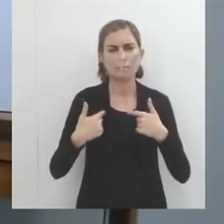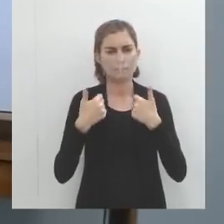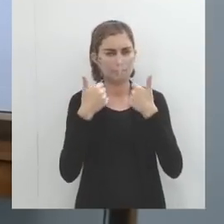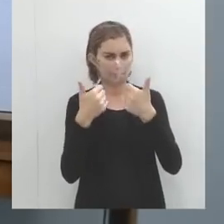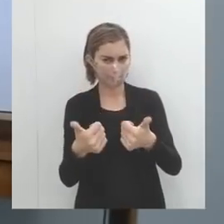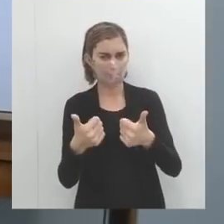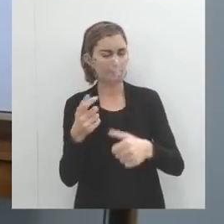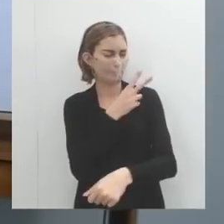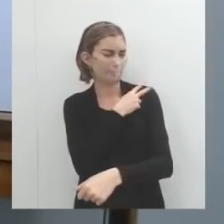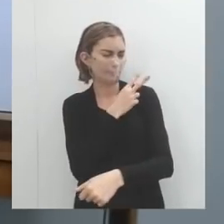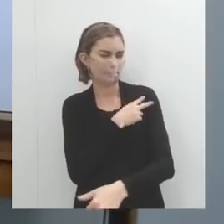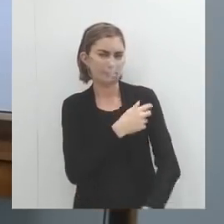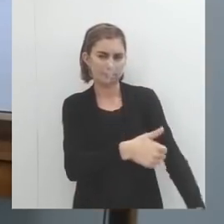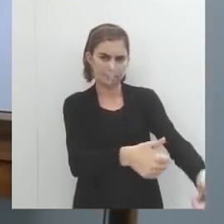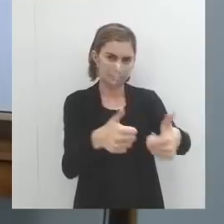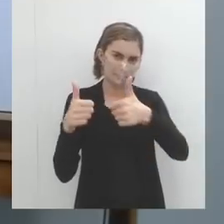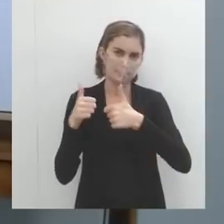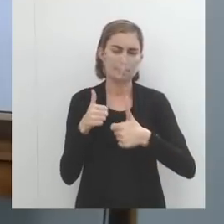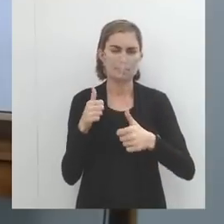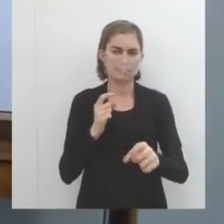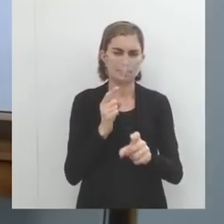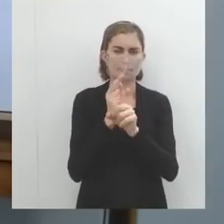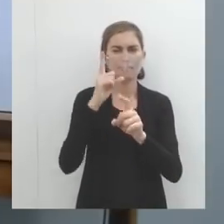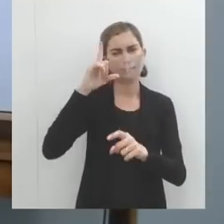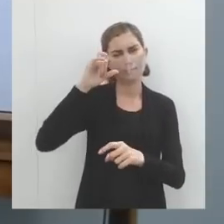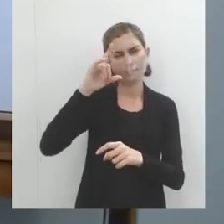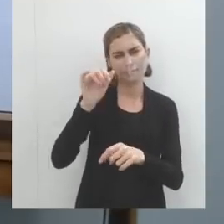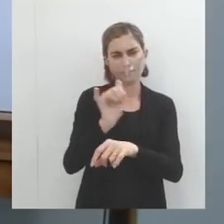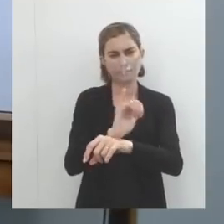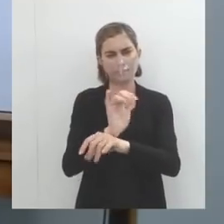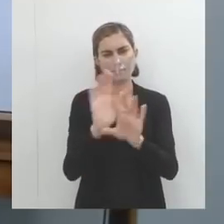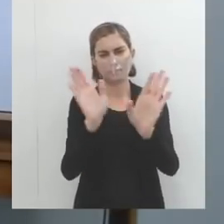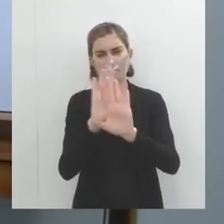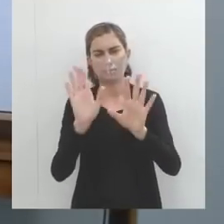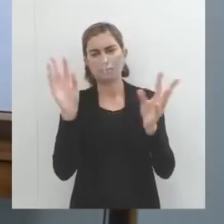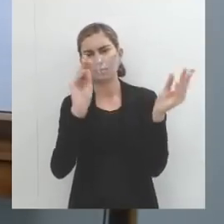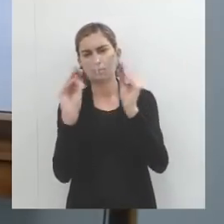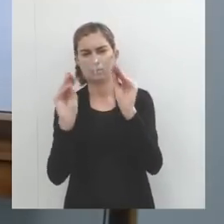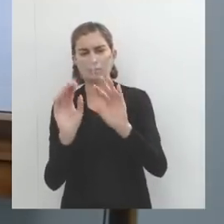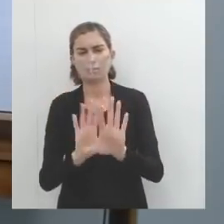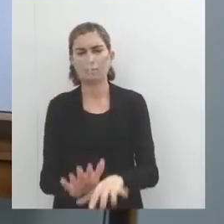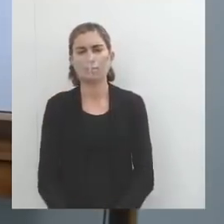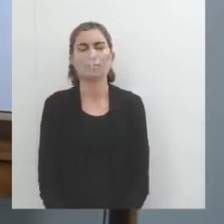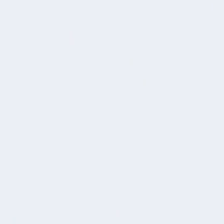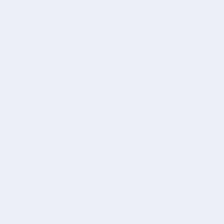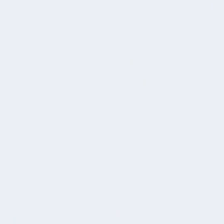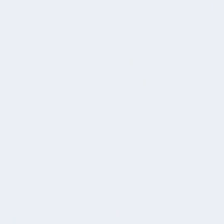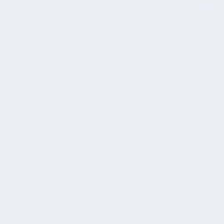Galera do segundo ano, viu? Quero ver vocês lá no Instagram e lá no YouTube. Valeu! Beijo para todo mundo!